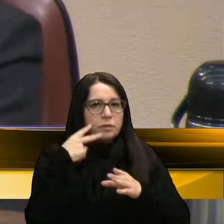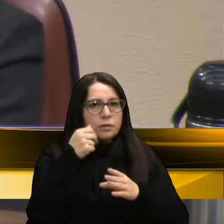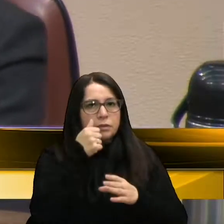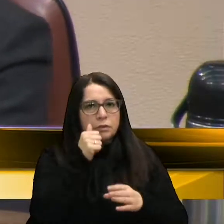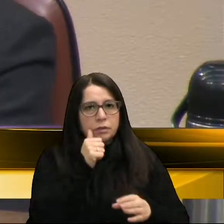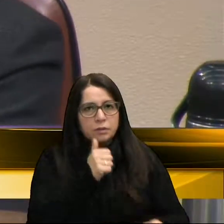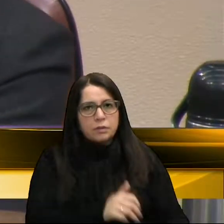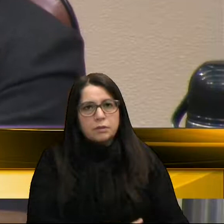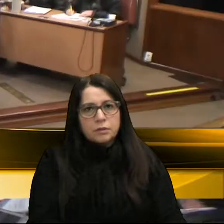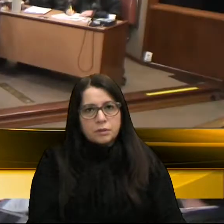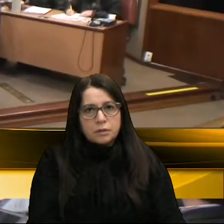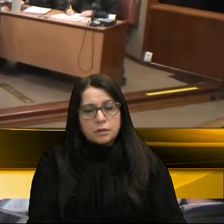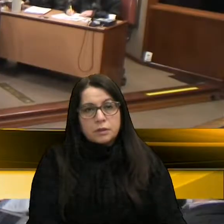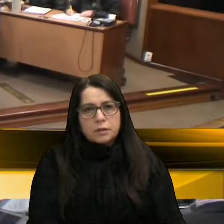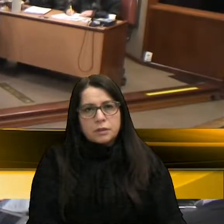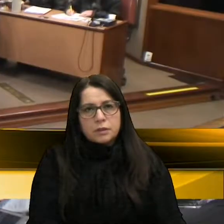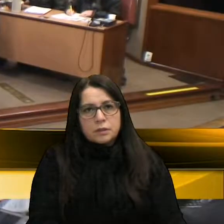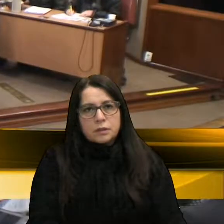vereadora Paula Iores.